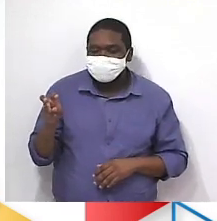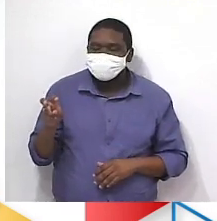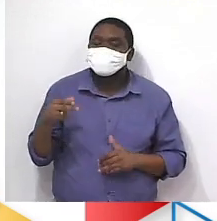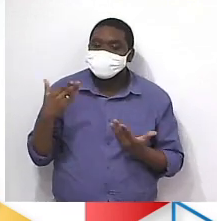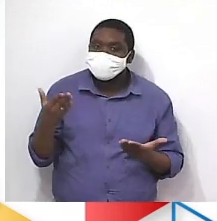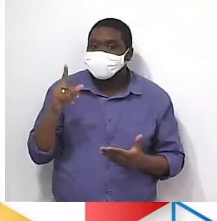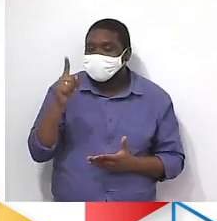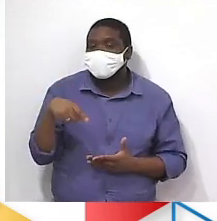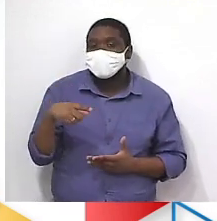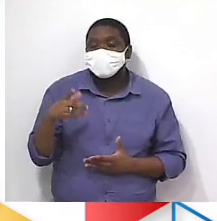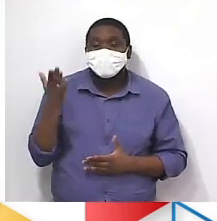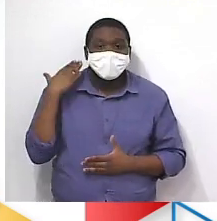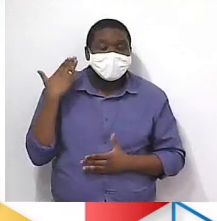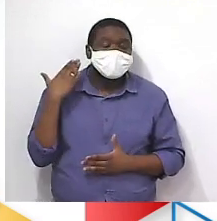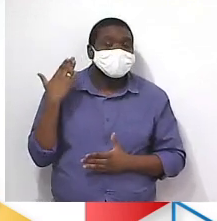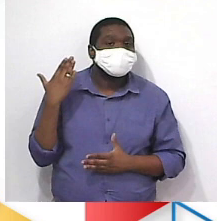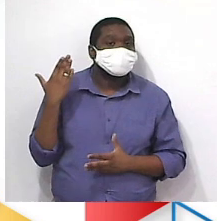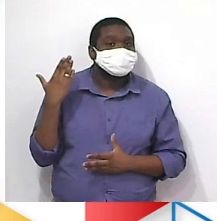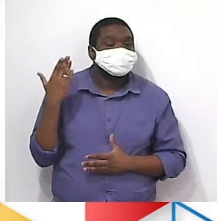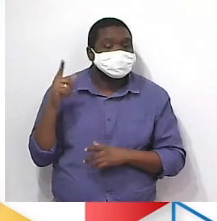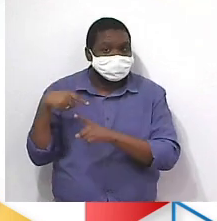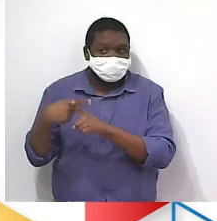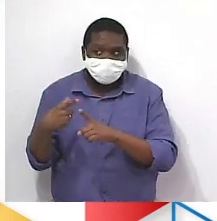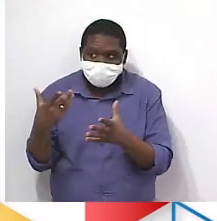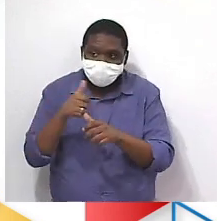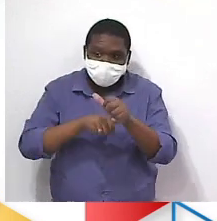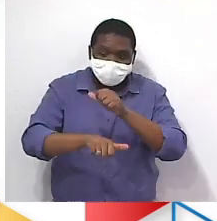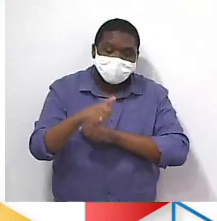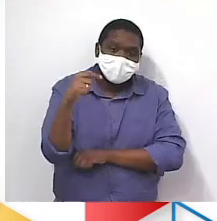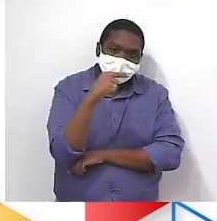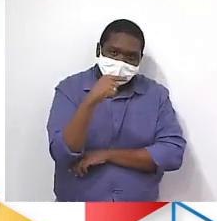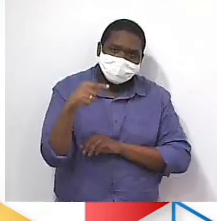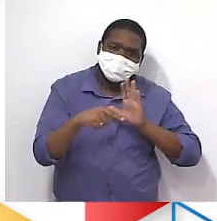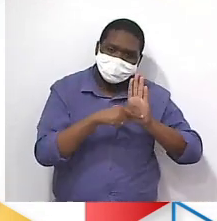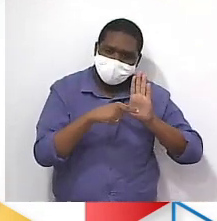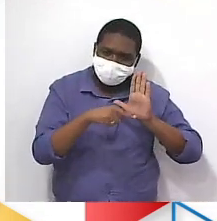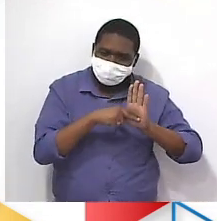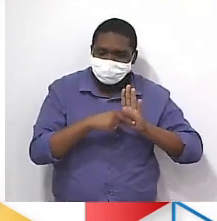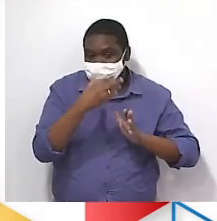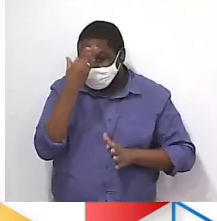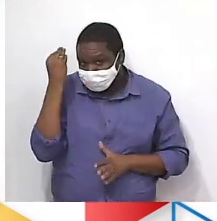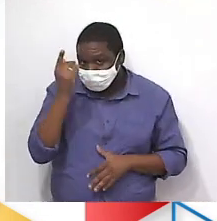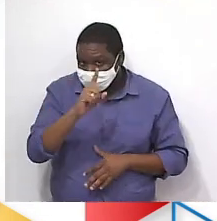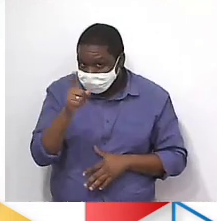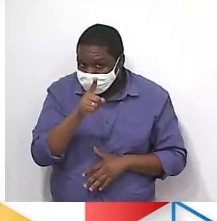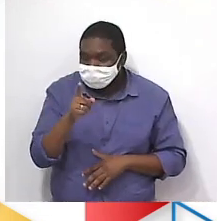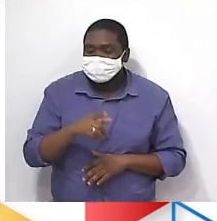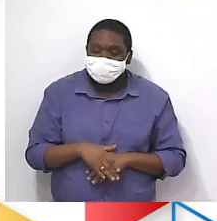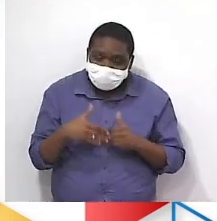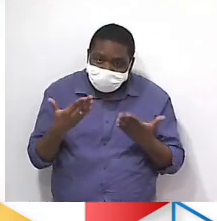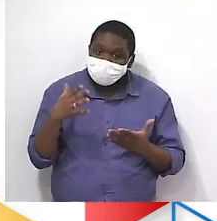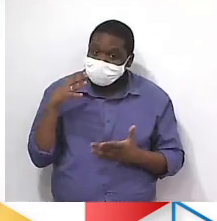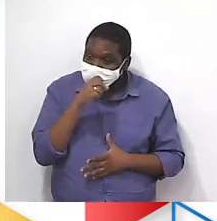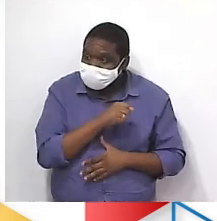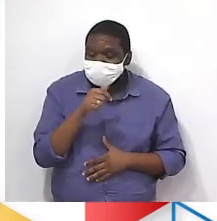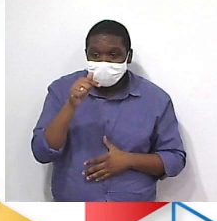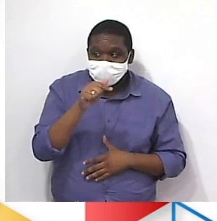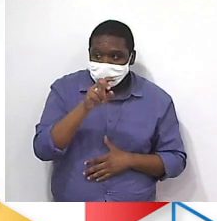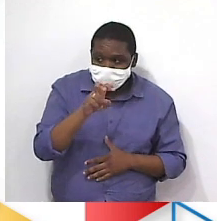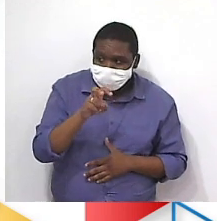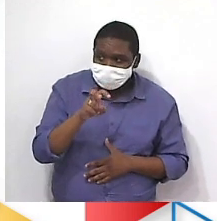ele era mais, passa a ser menos. Não esquece disso, por favor, tá? Então, vamos mandar logo esse 75 para o outro